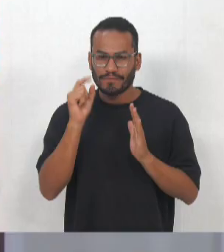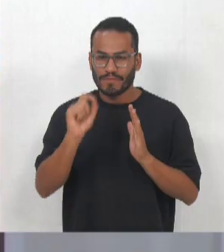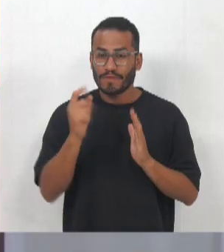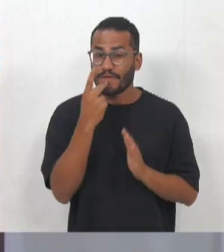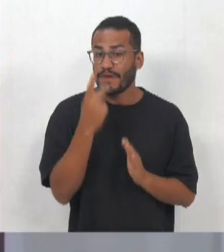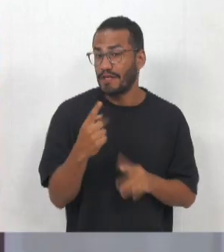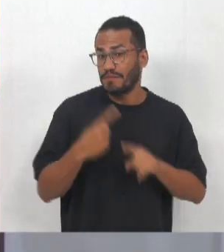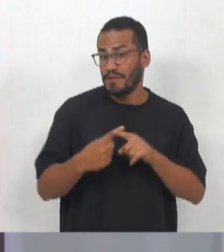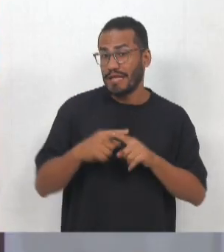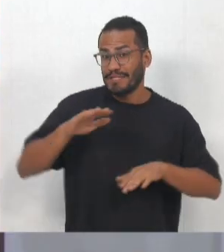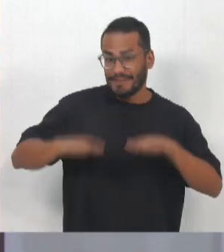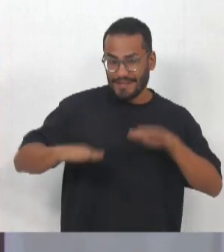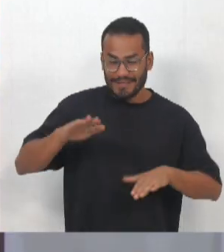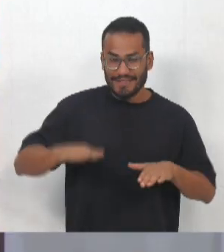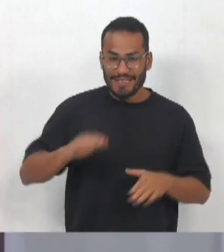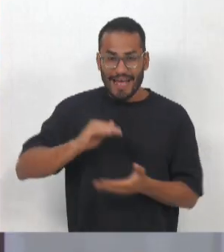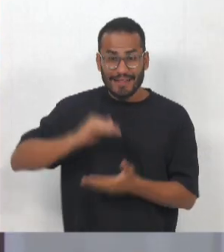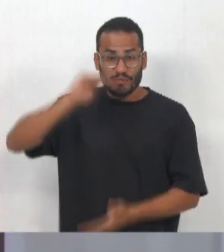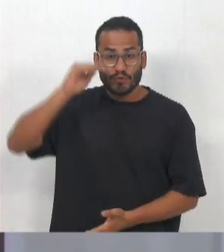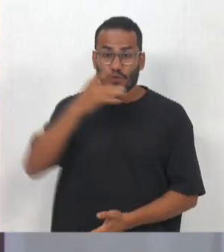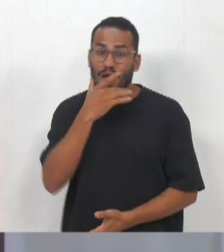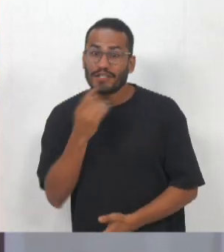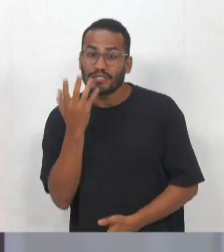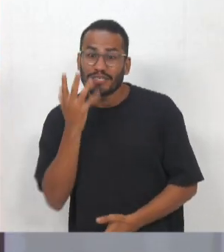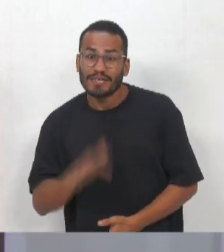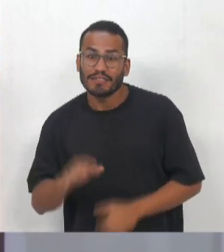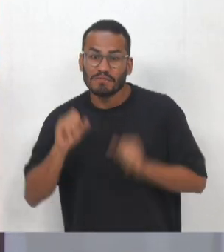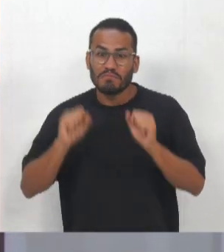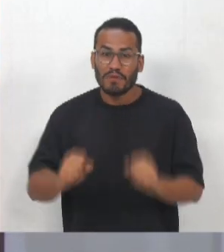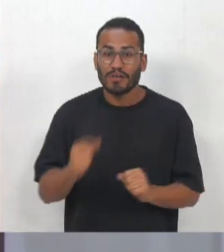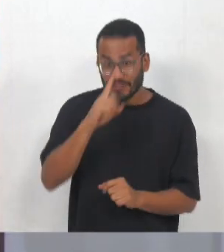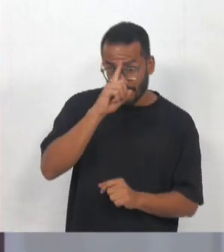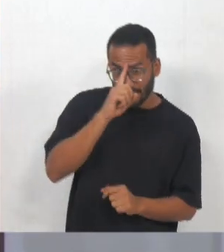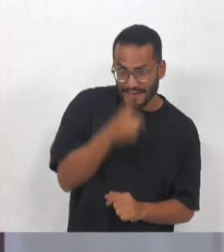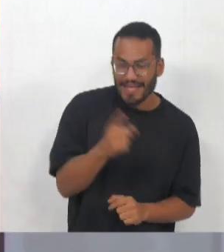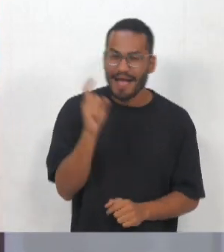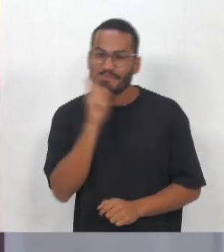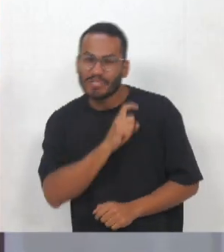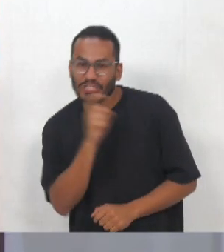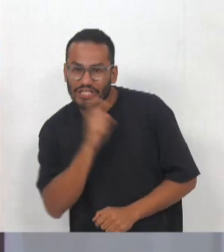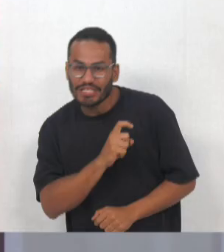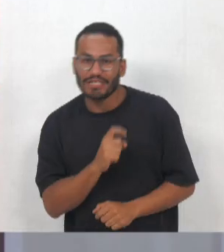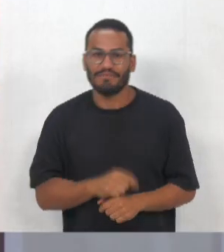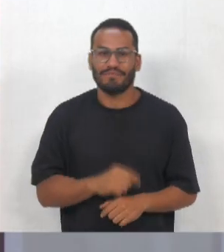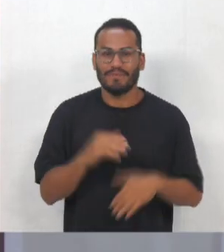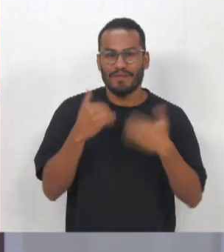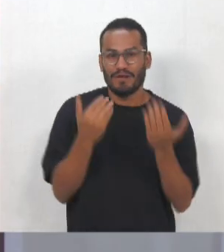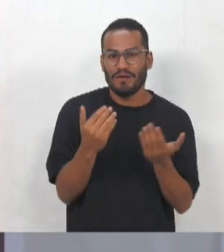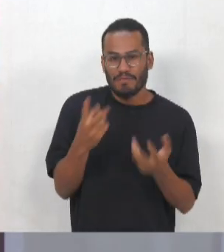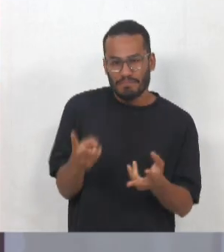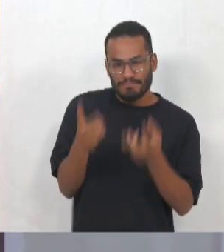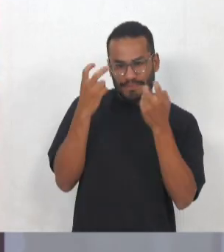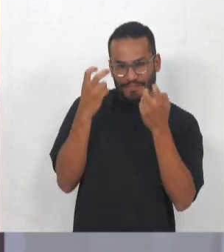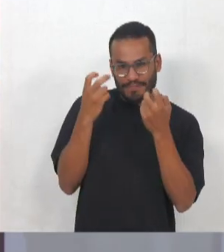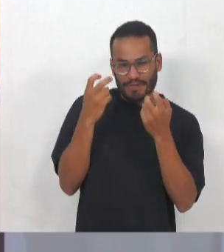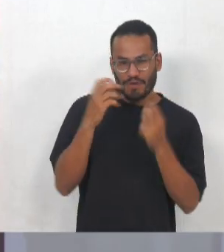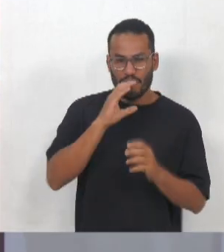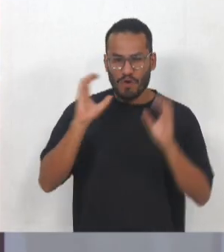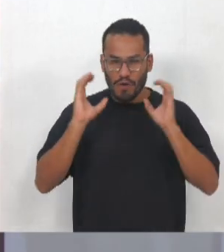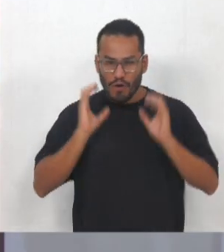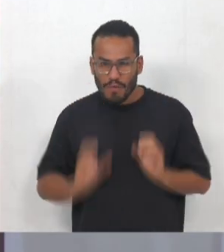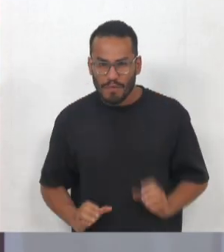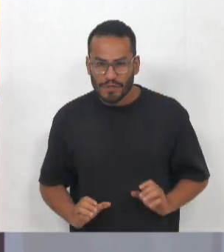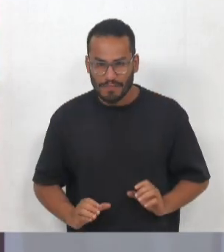falando, porque às vezes, né, alguns adultos acham que a criança pode estar inventando, é mentira. Então, notar esse tipo de